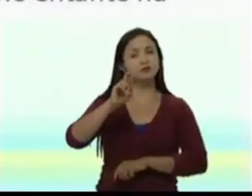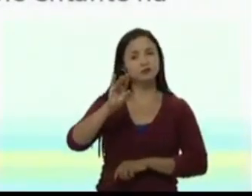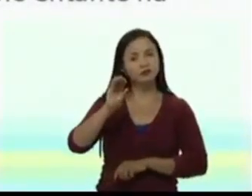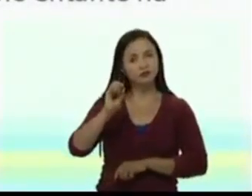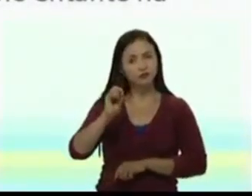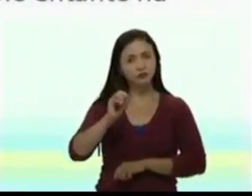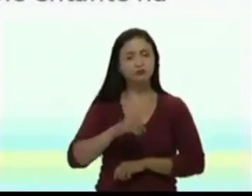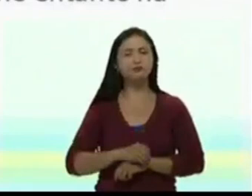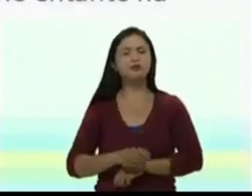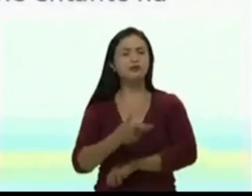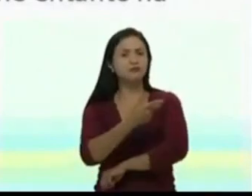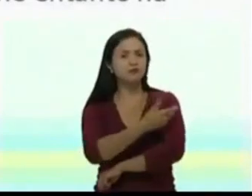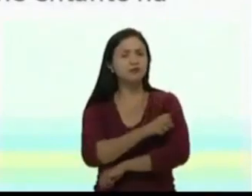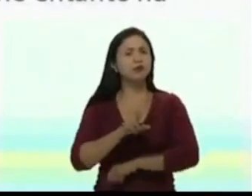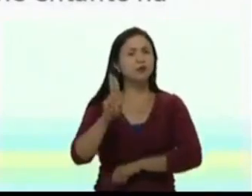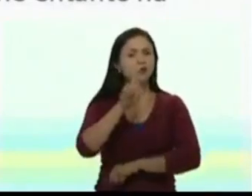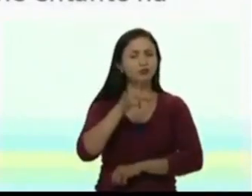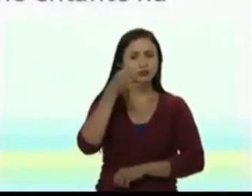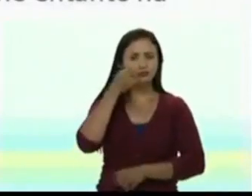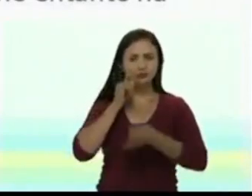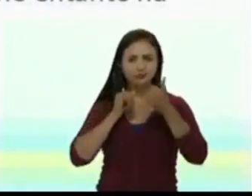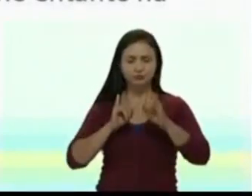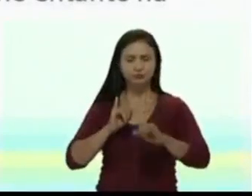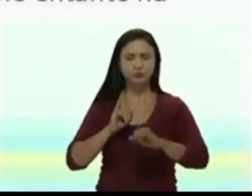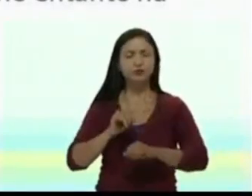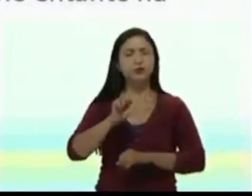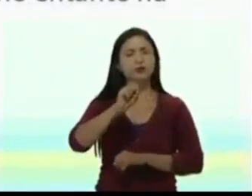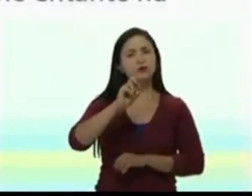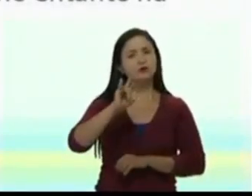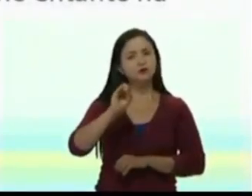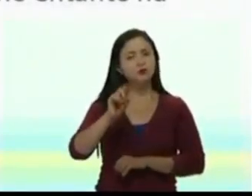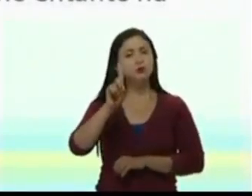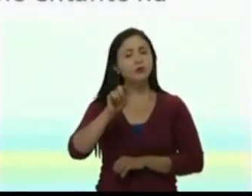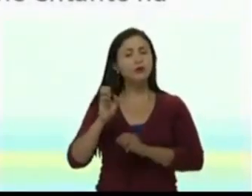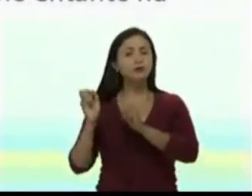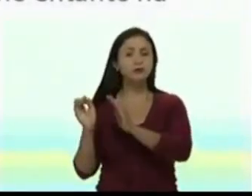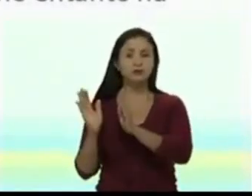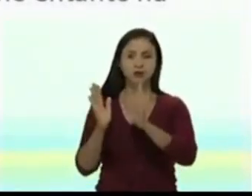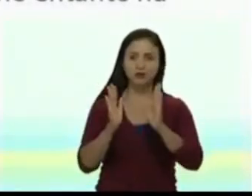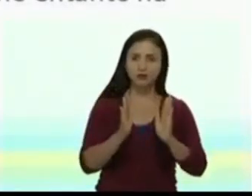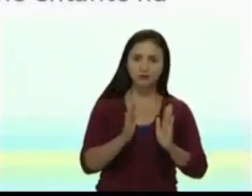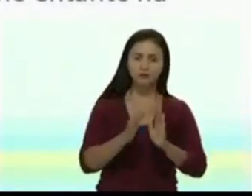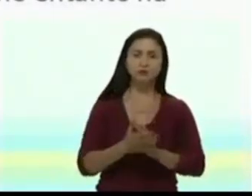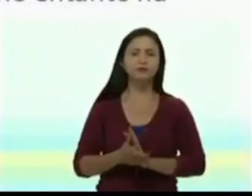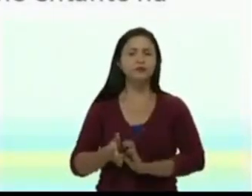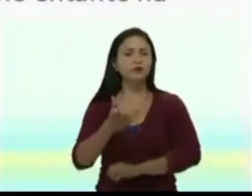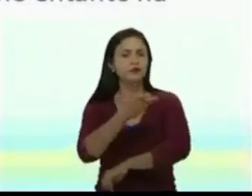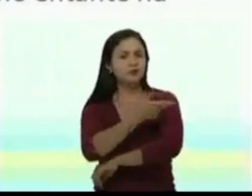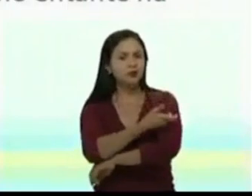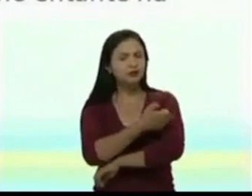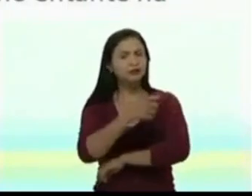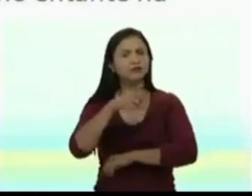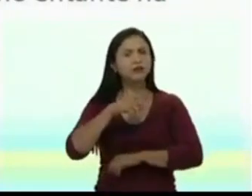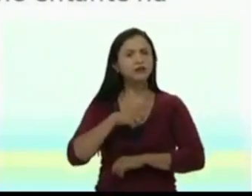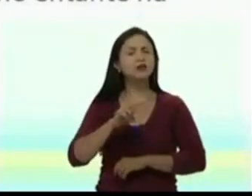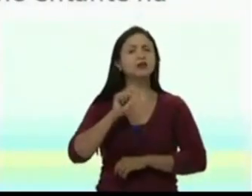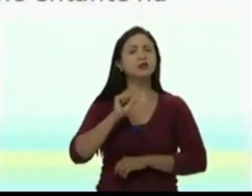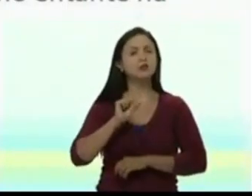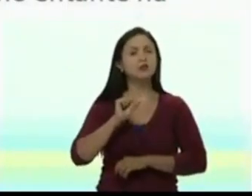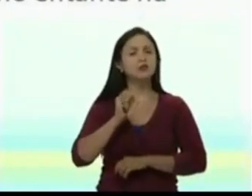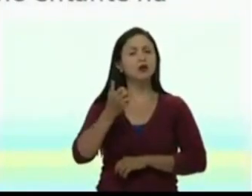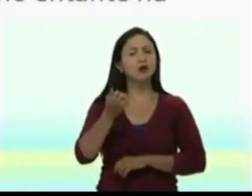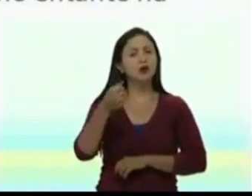vacina é utilizada na prevenção, já o soro é utilizado no tratamento. A vacina contém um antígeno inativado